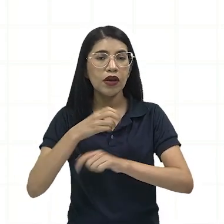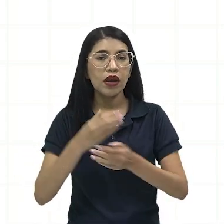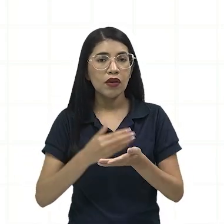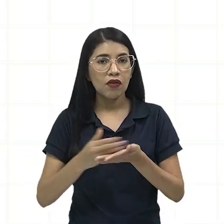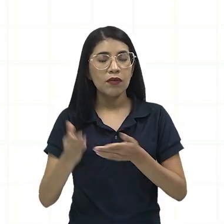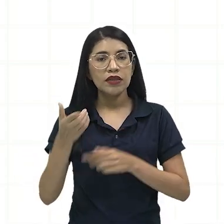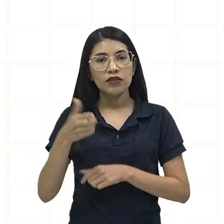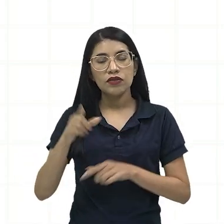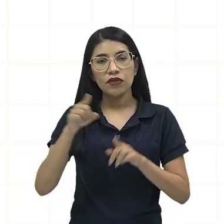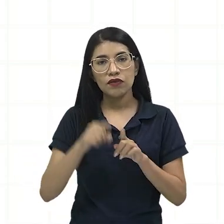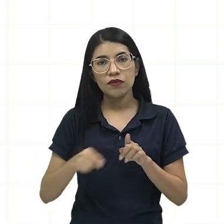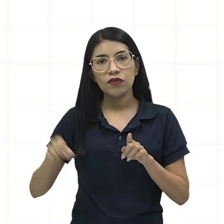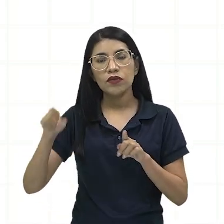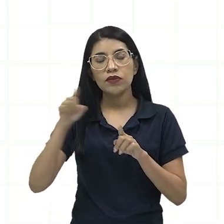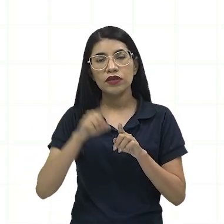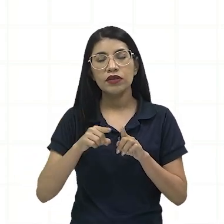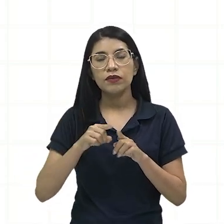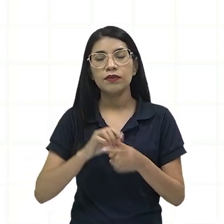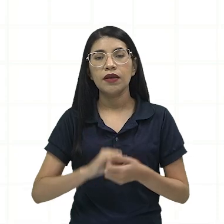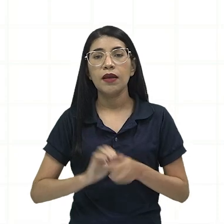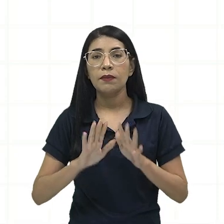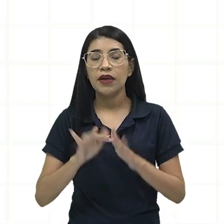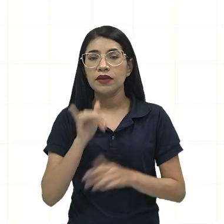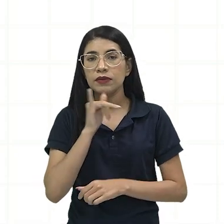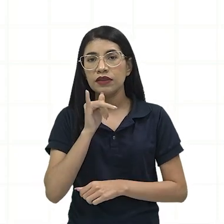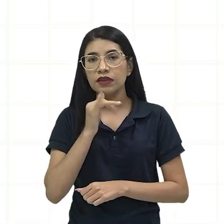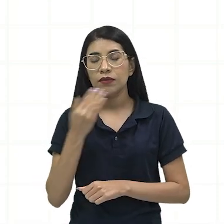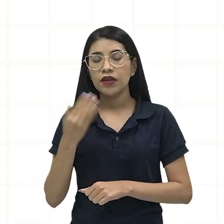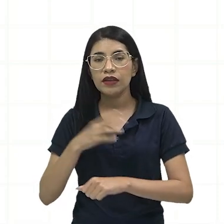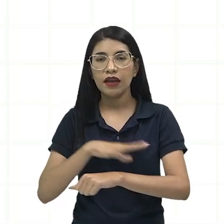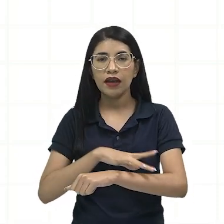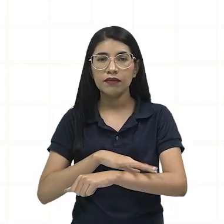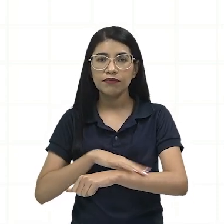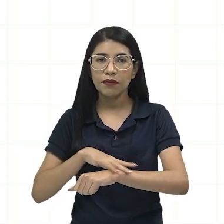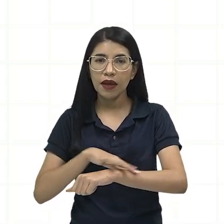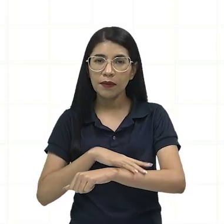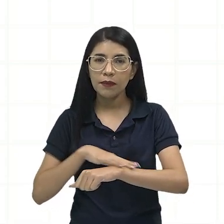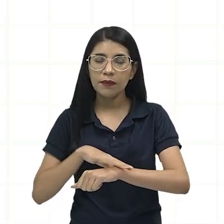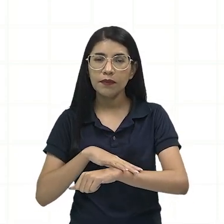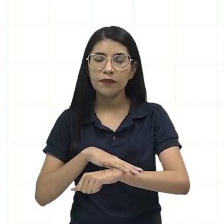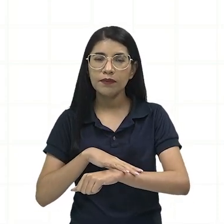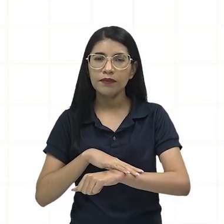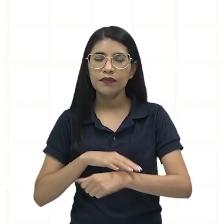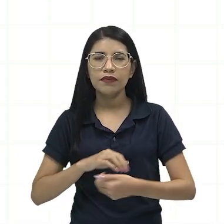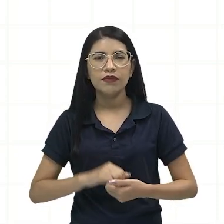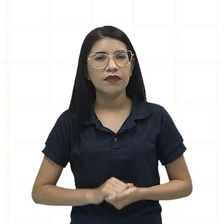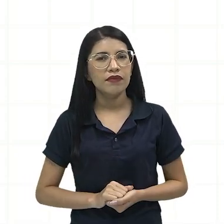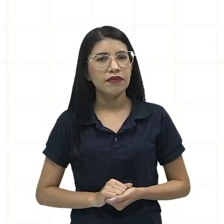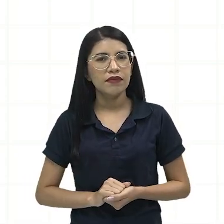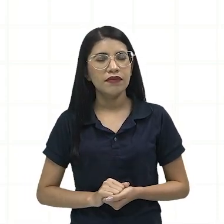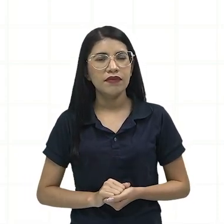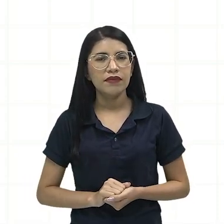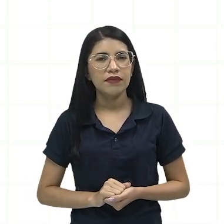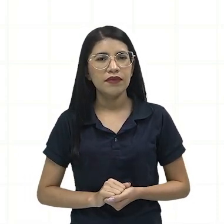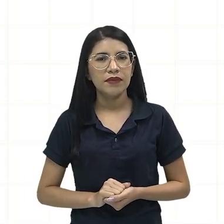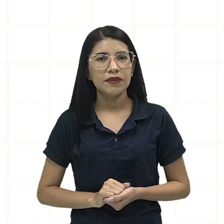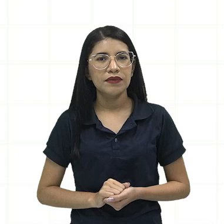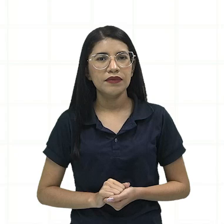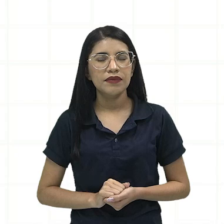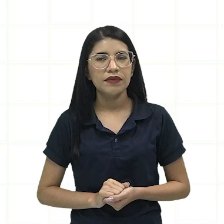novo ciclo, nesse caso aqui da leishmaniose, certo? Nessa